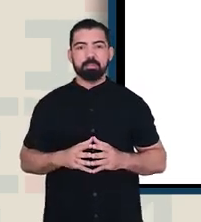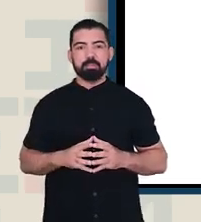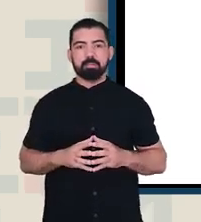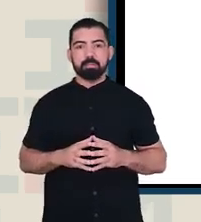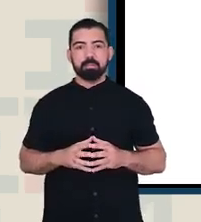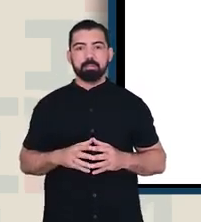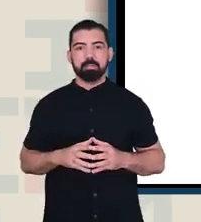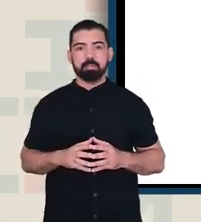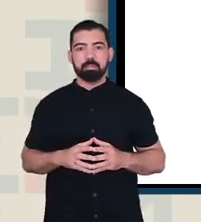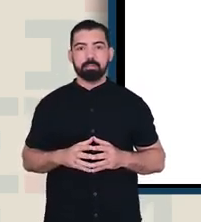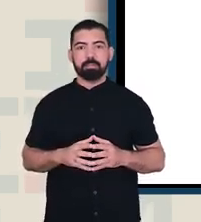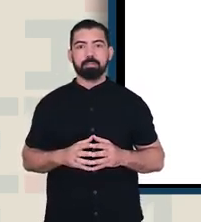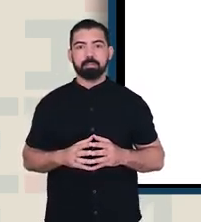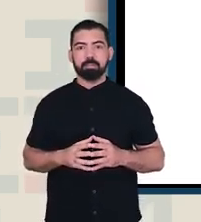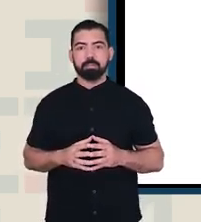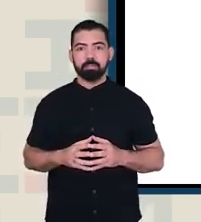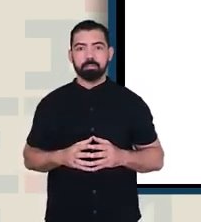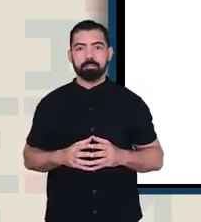Então,